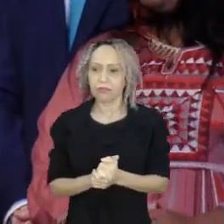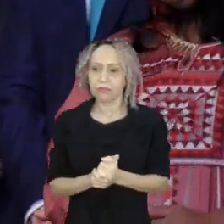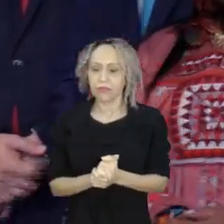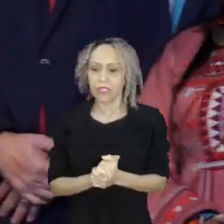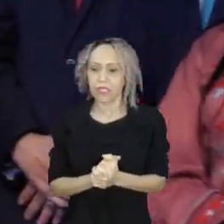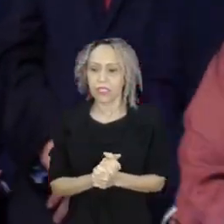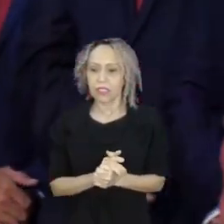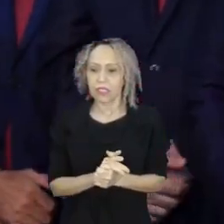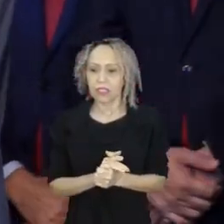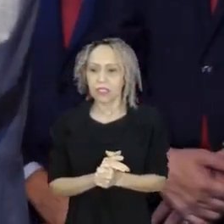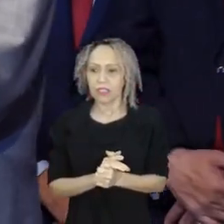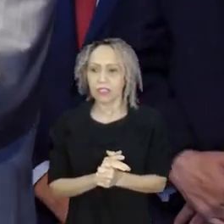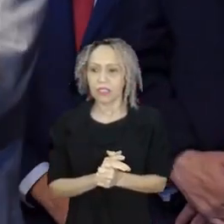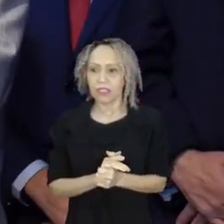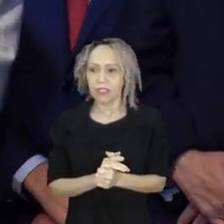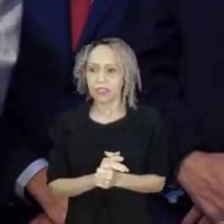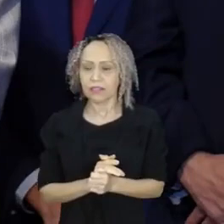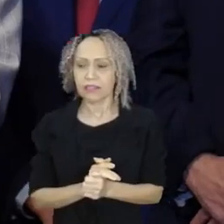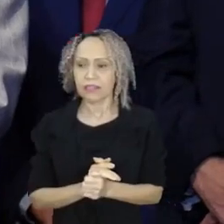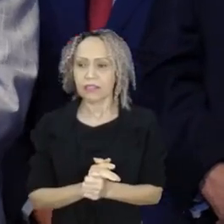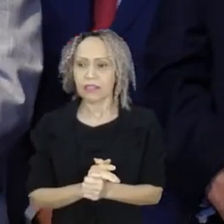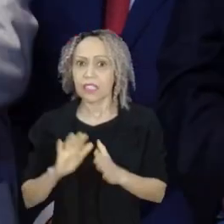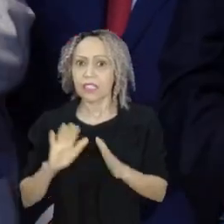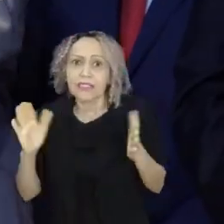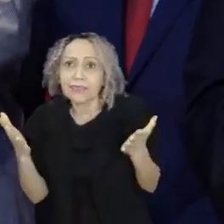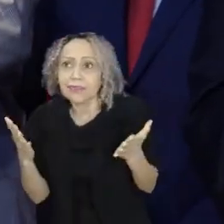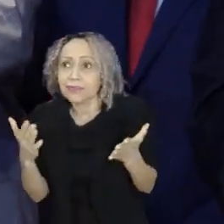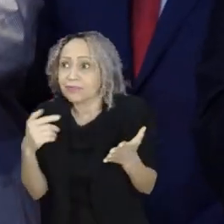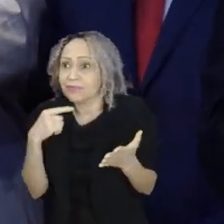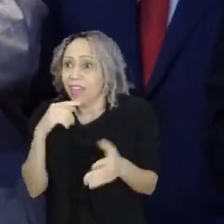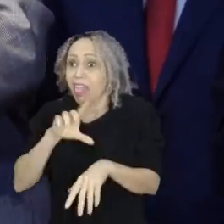Não chega a vez das mulheres nunca.